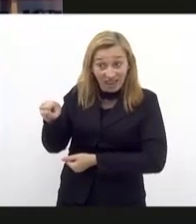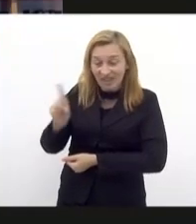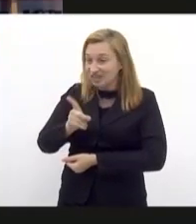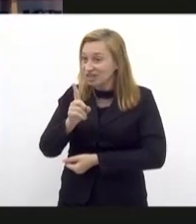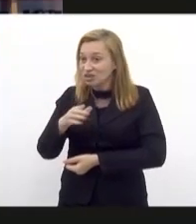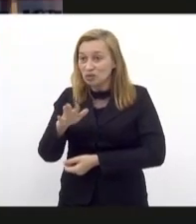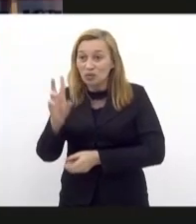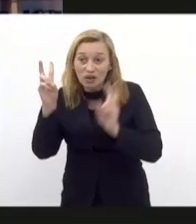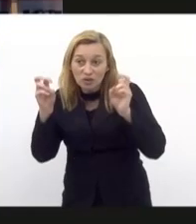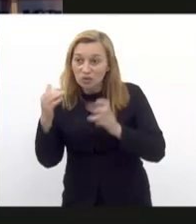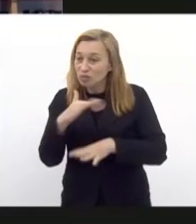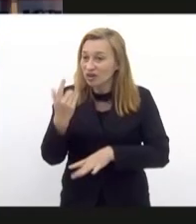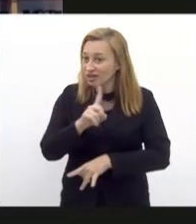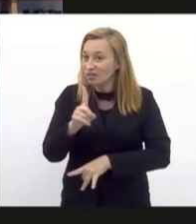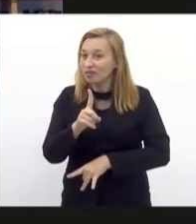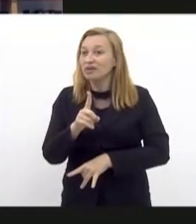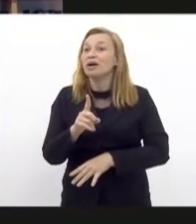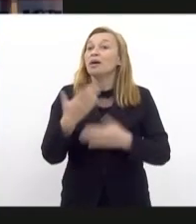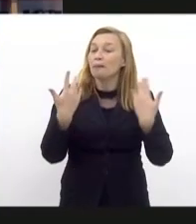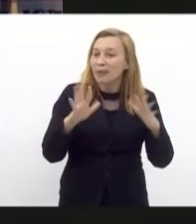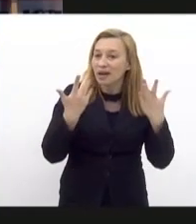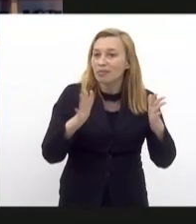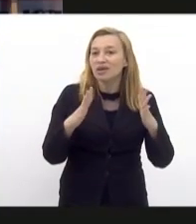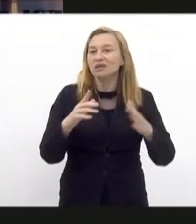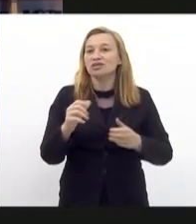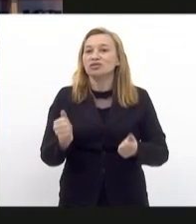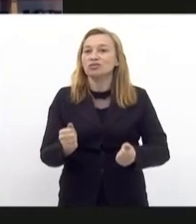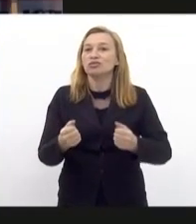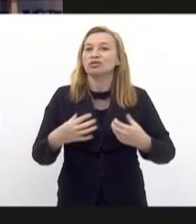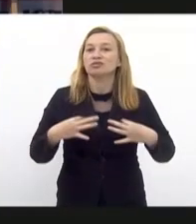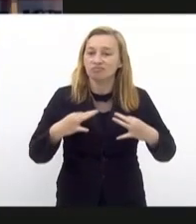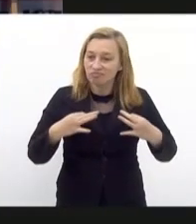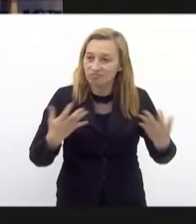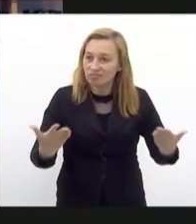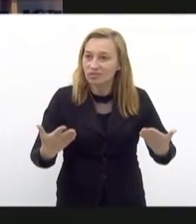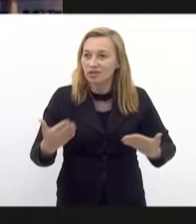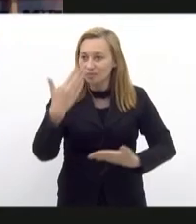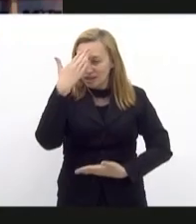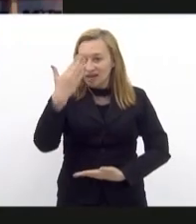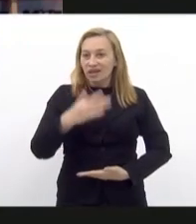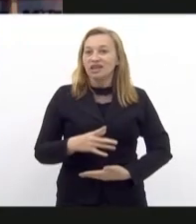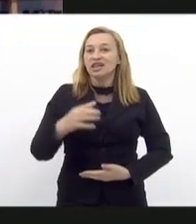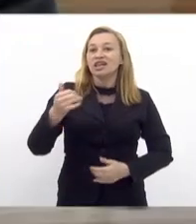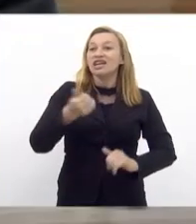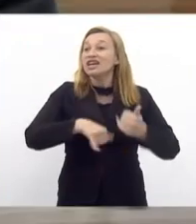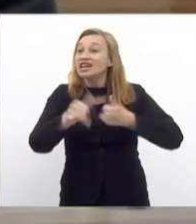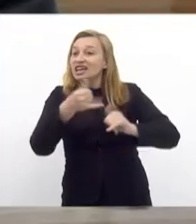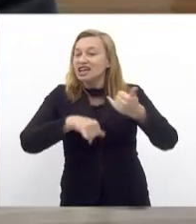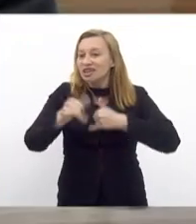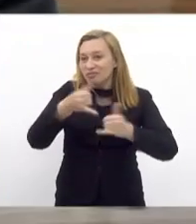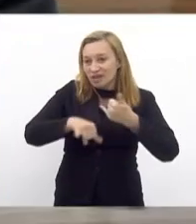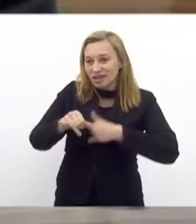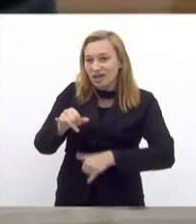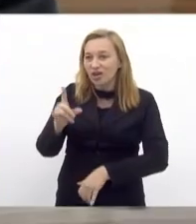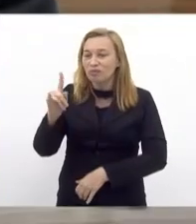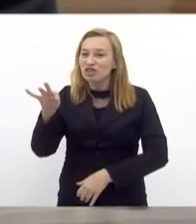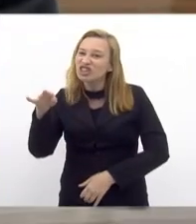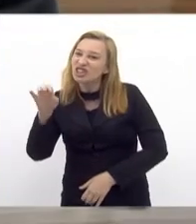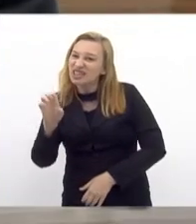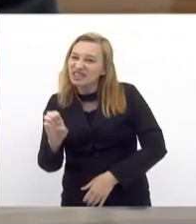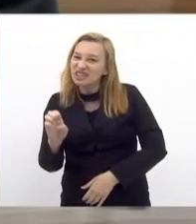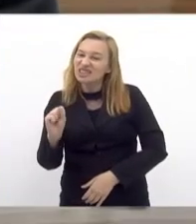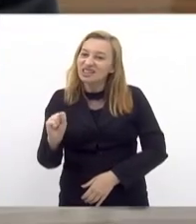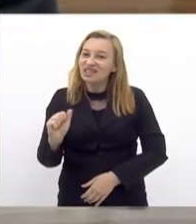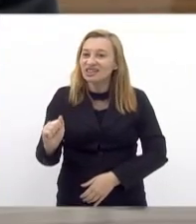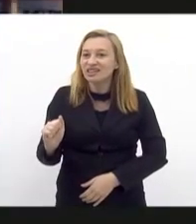assunto morrer não. Então, parabéns, contem conosco. Obrigado. O Victor entende de química fina, obstetrícia.